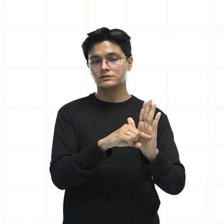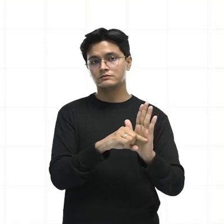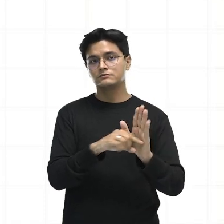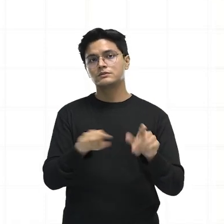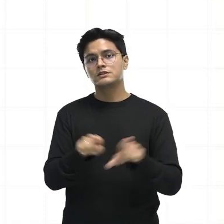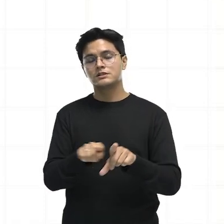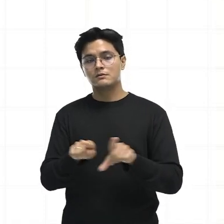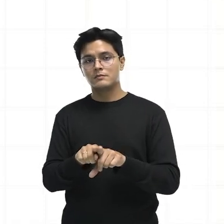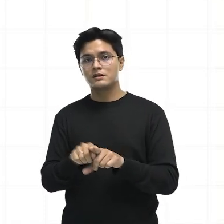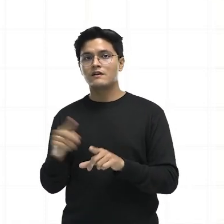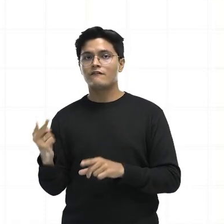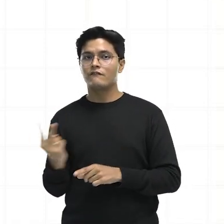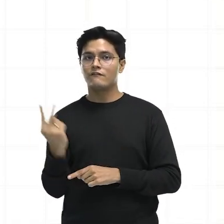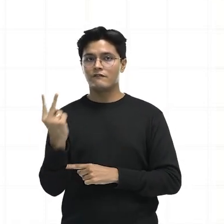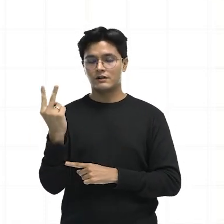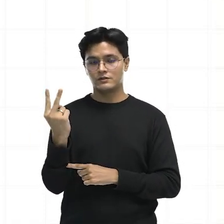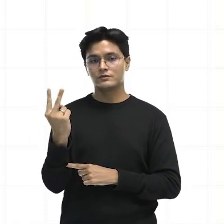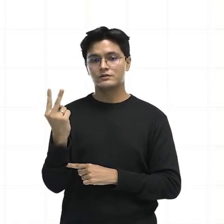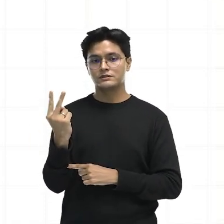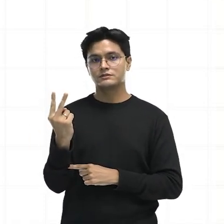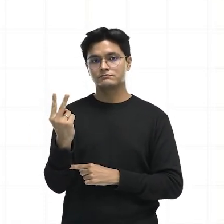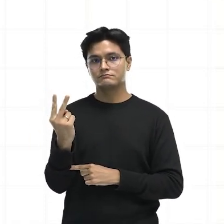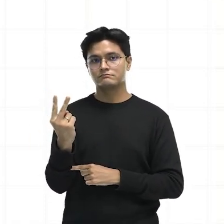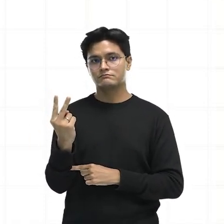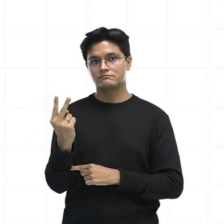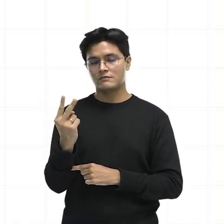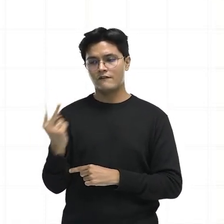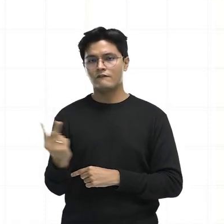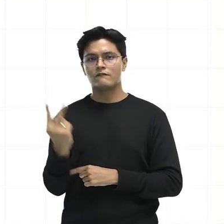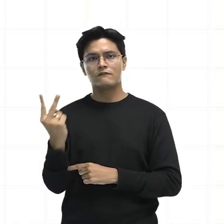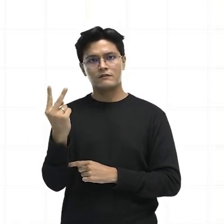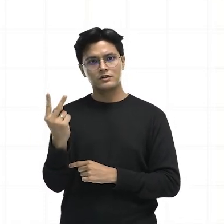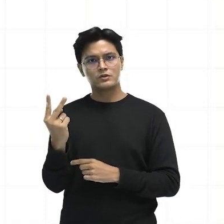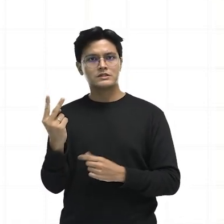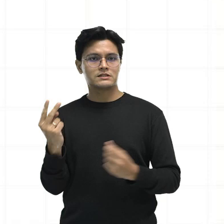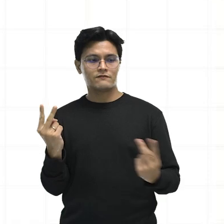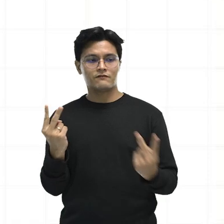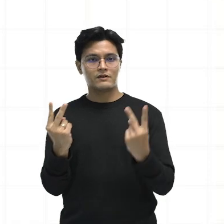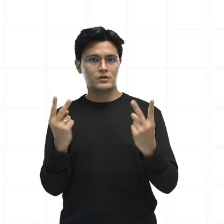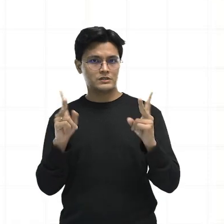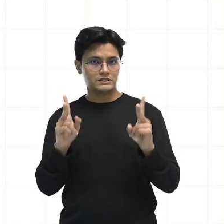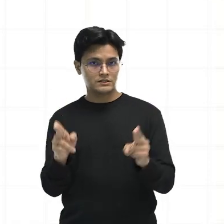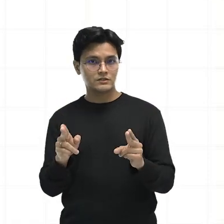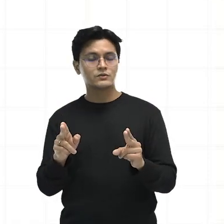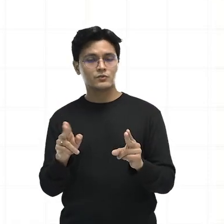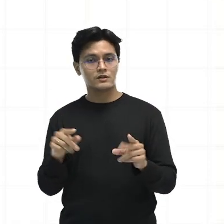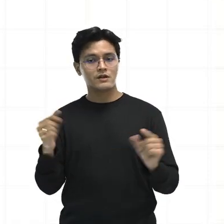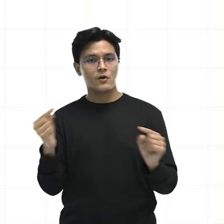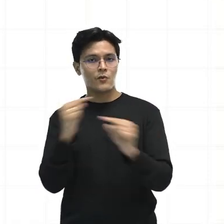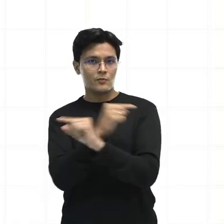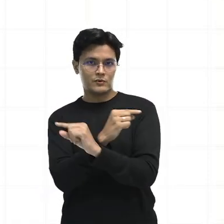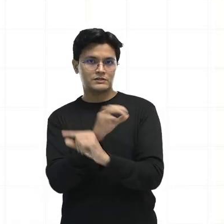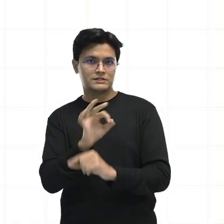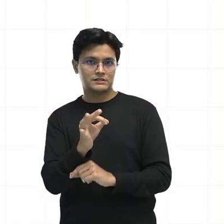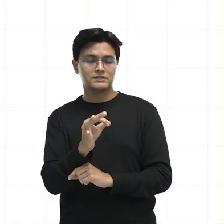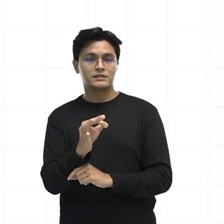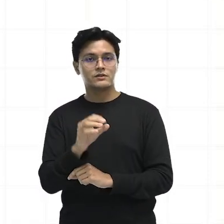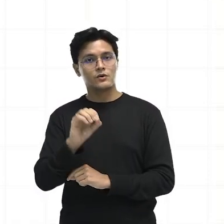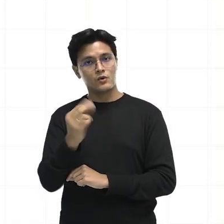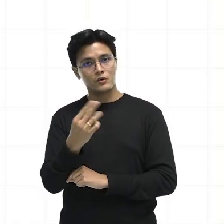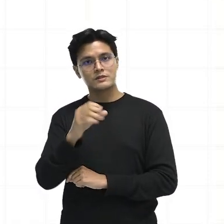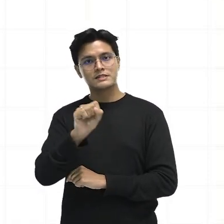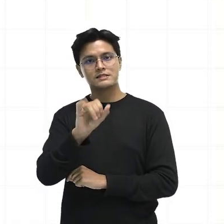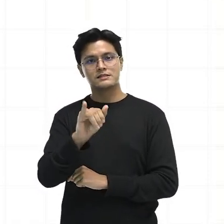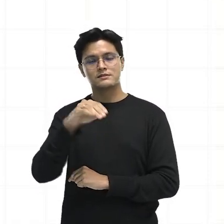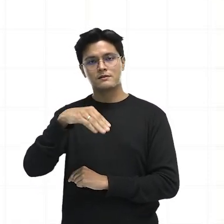os valores aqui absolutos são iguais, nós dizemos que o número é oposto ou simétrico,